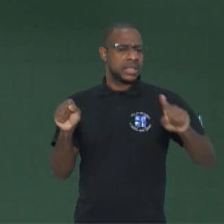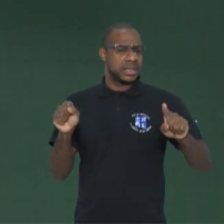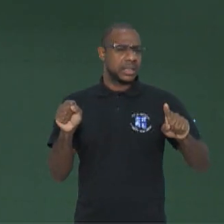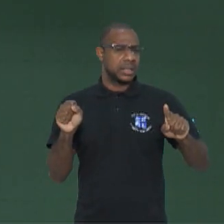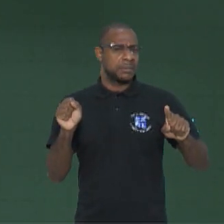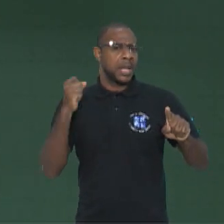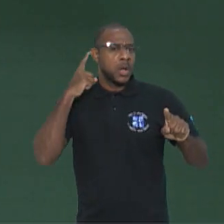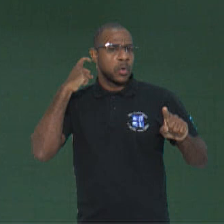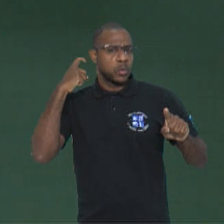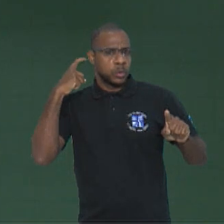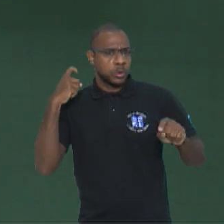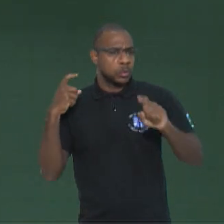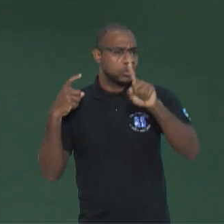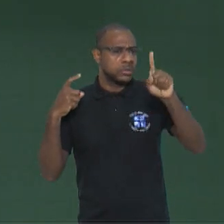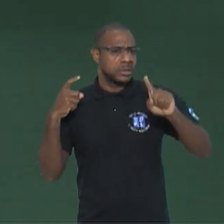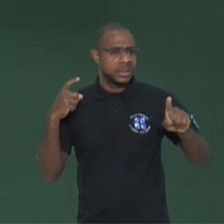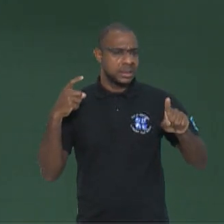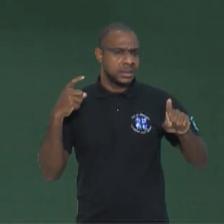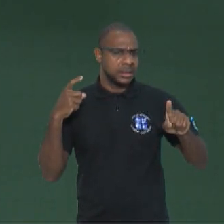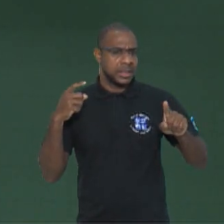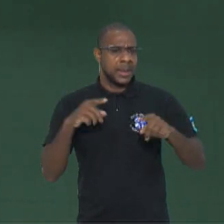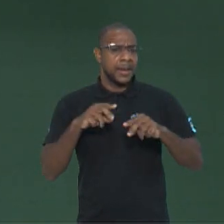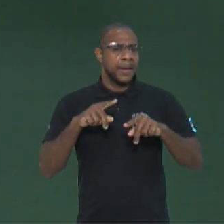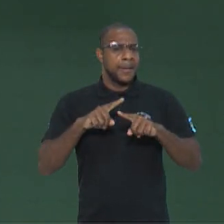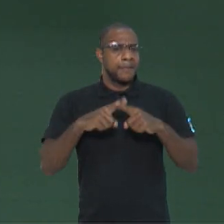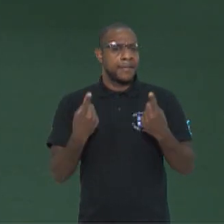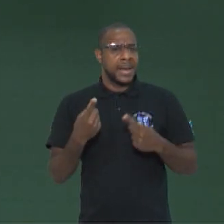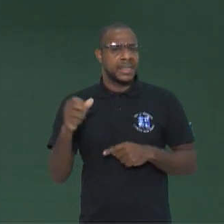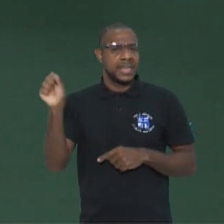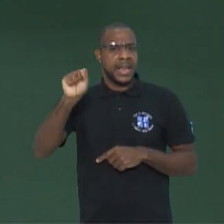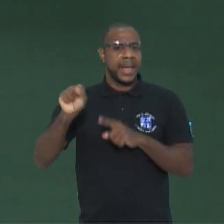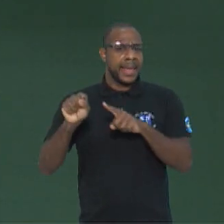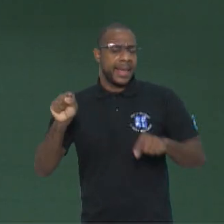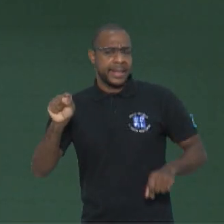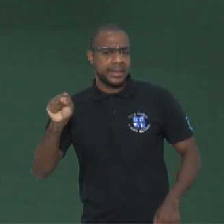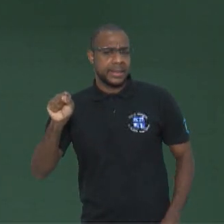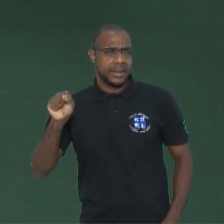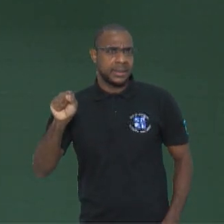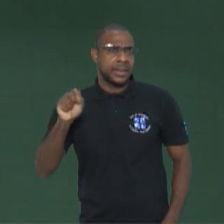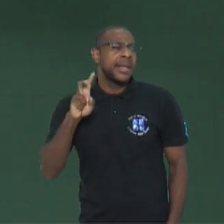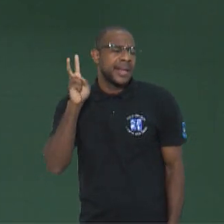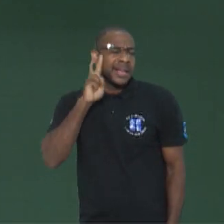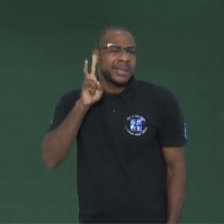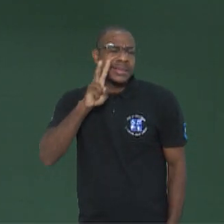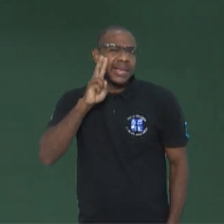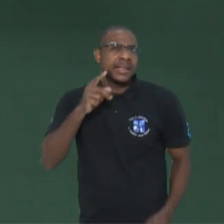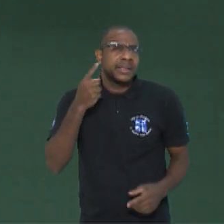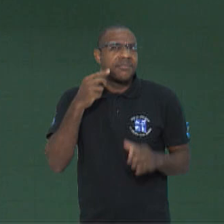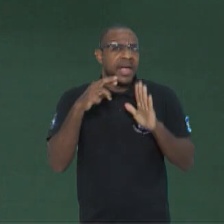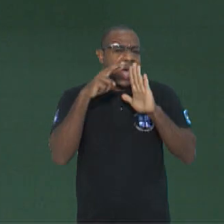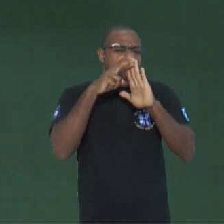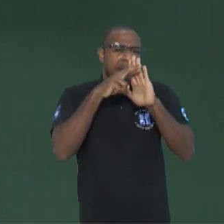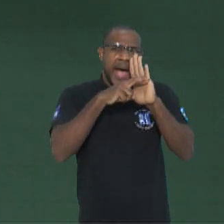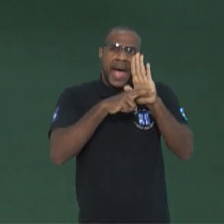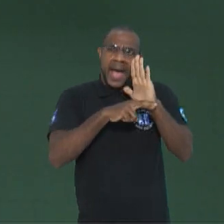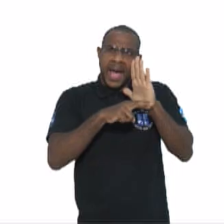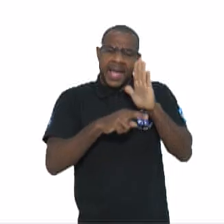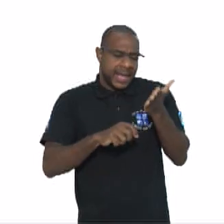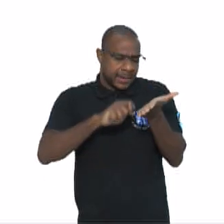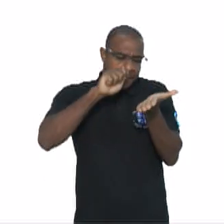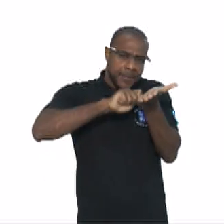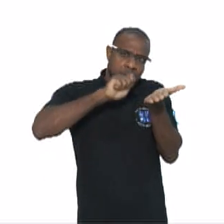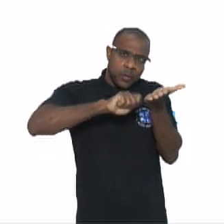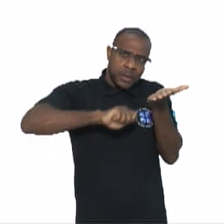Z? Tentem aí relembrar as regras de ortografia e formulem uma resposta para isso.